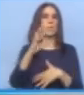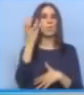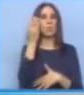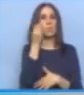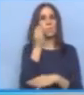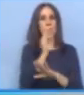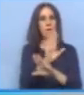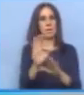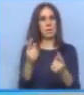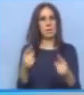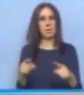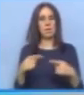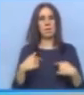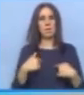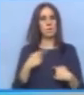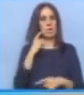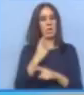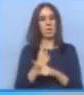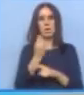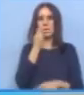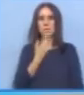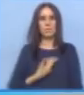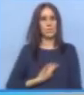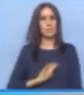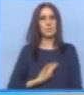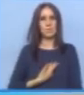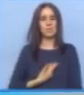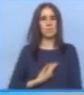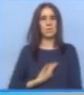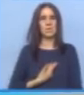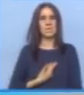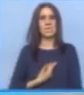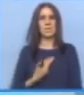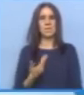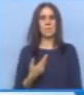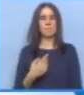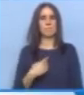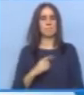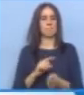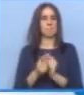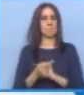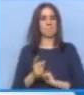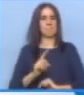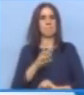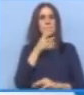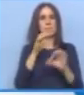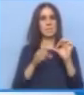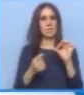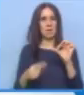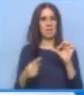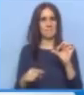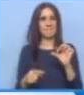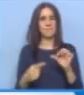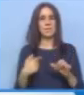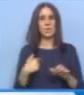própria, nunca podemos deixar de ser quem somos e nem deixar perverter a mensagem que trazemos, não é? Aqui